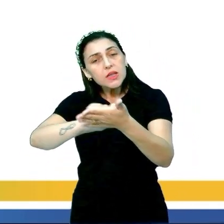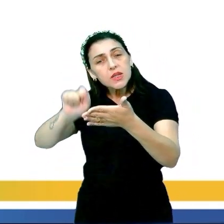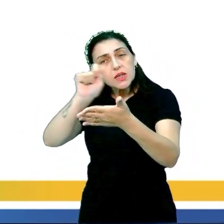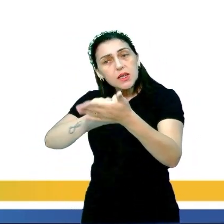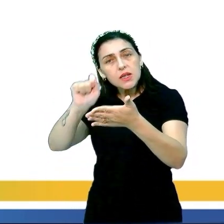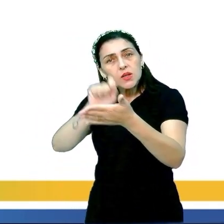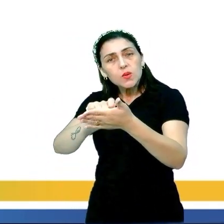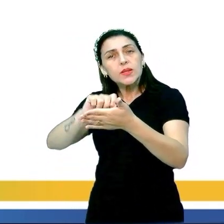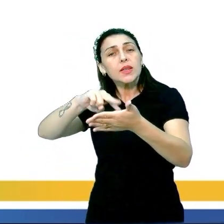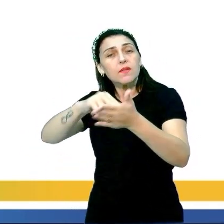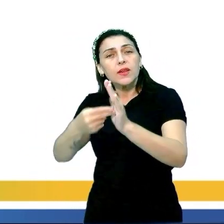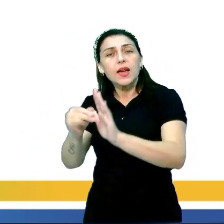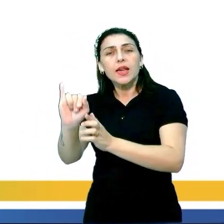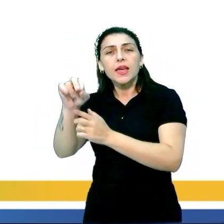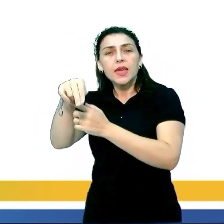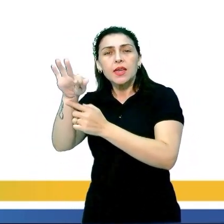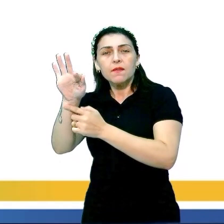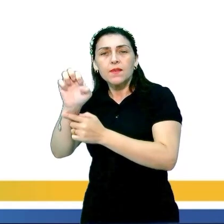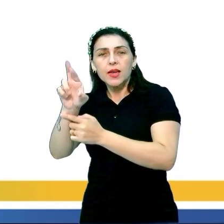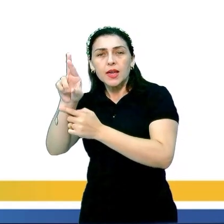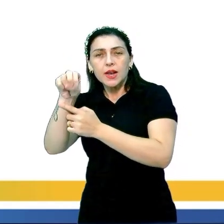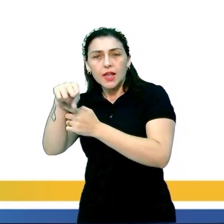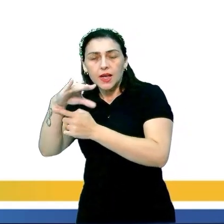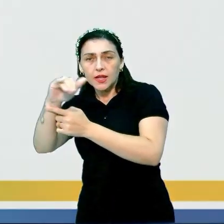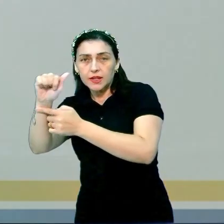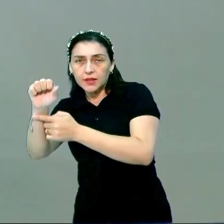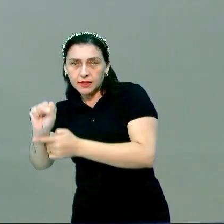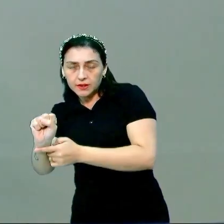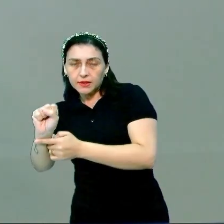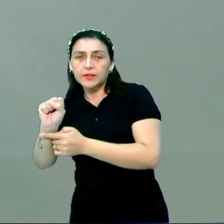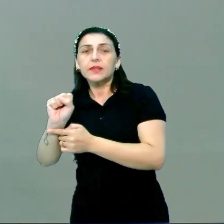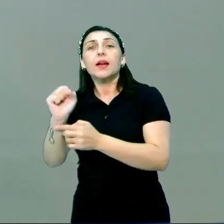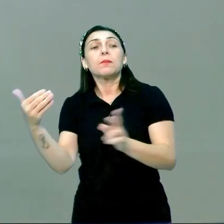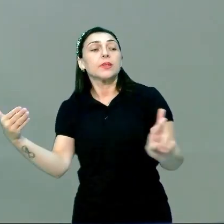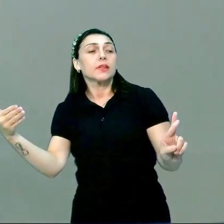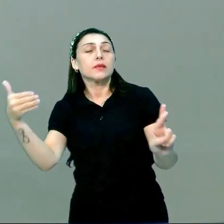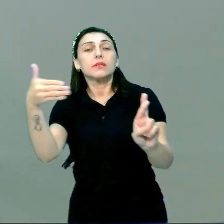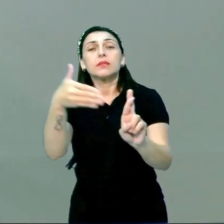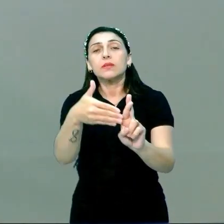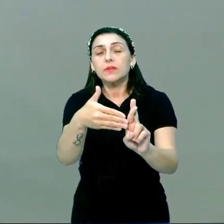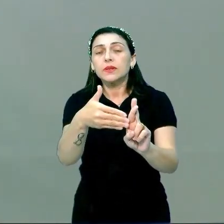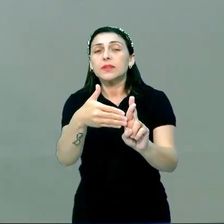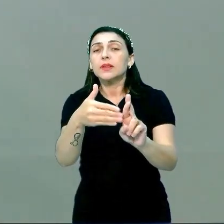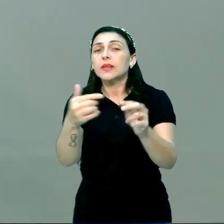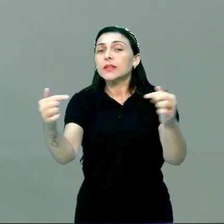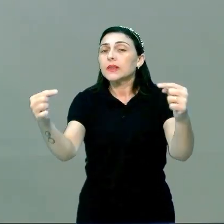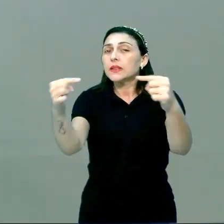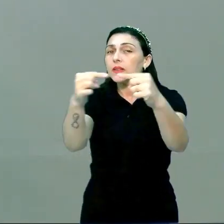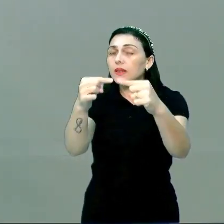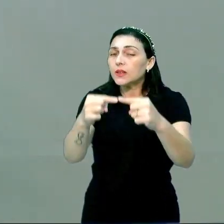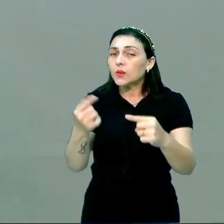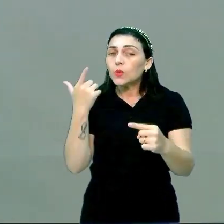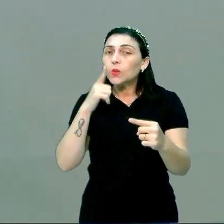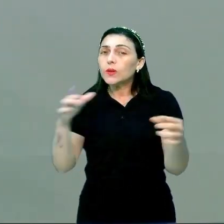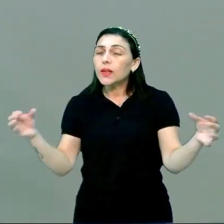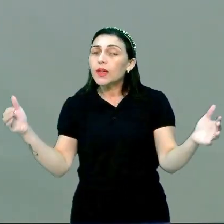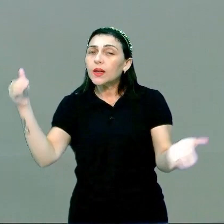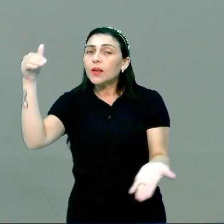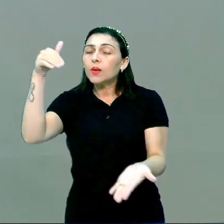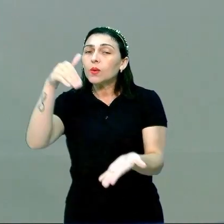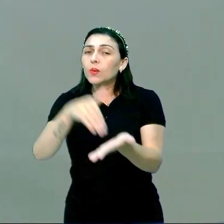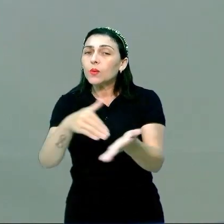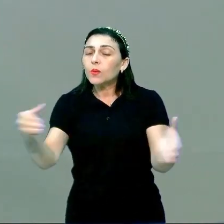escrito, né? E aí, a partir dessas referências, né, dessas ligações, a gente chega a uma